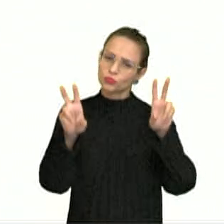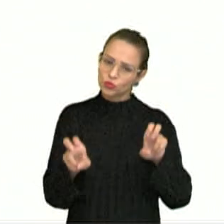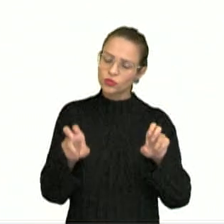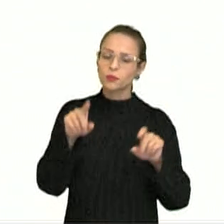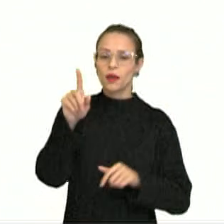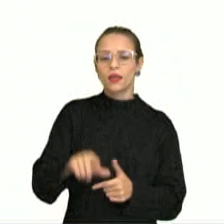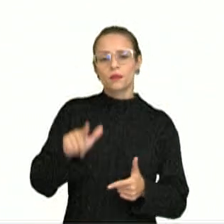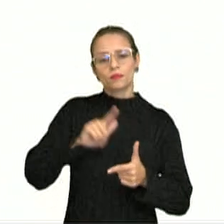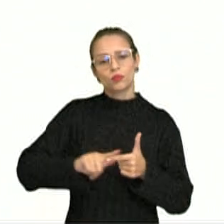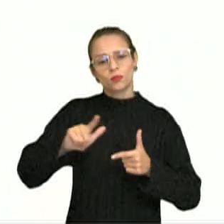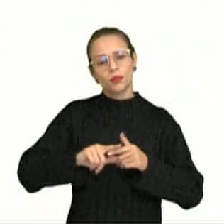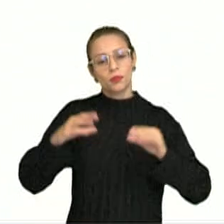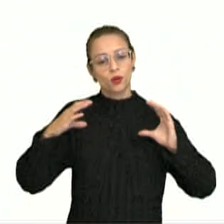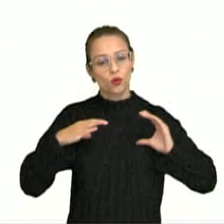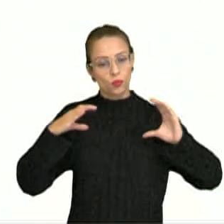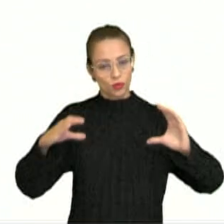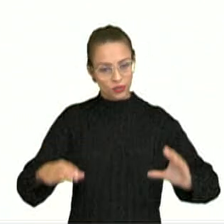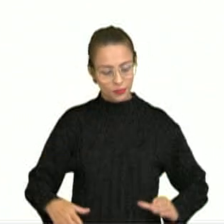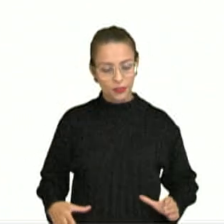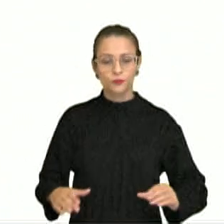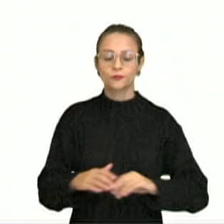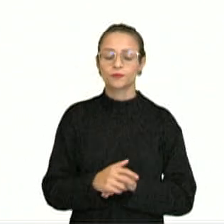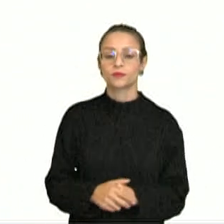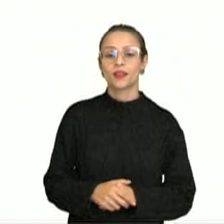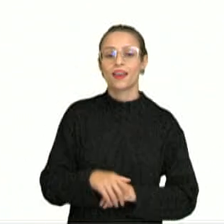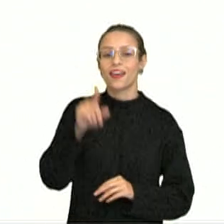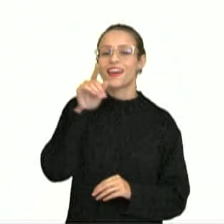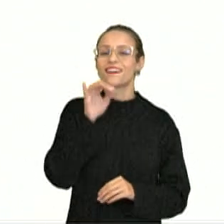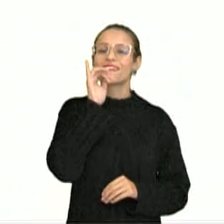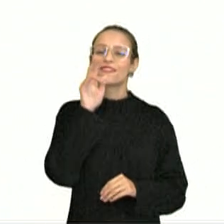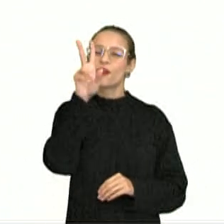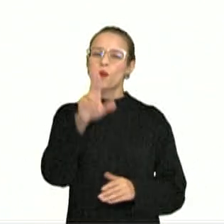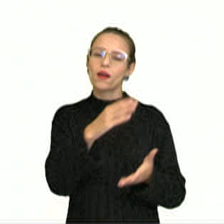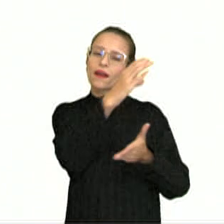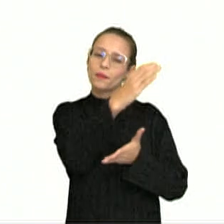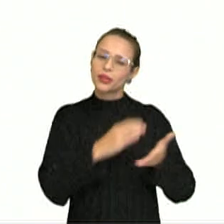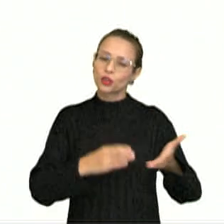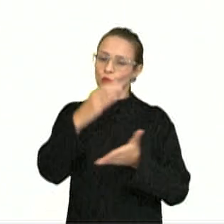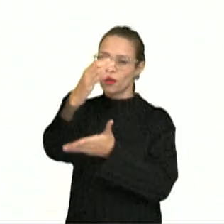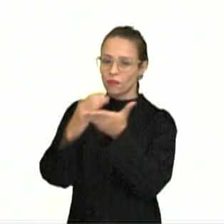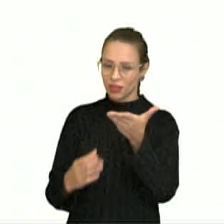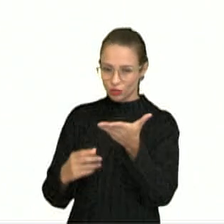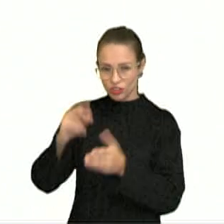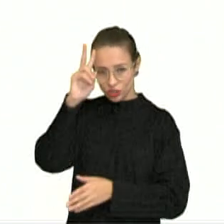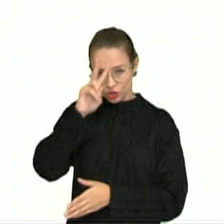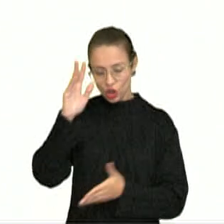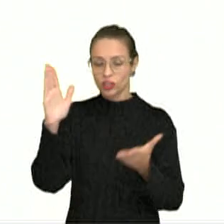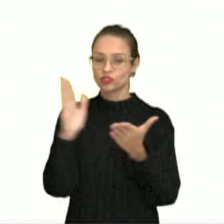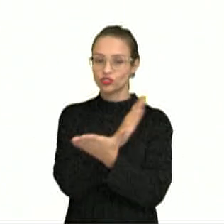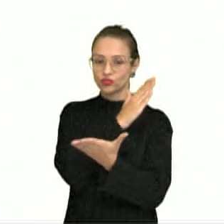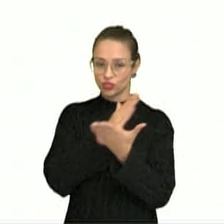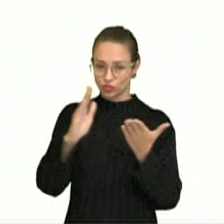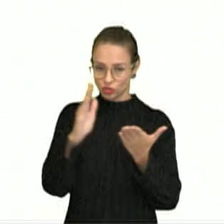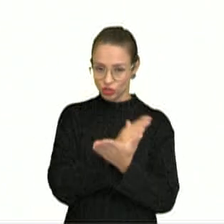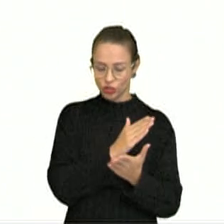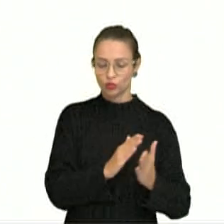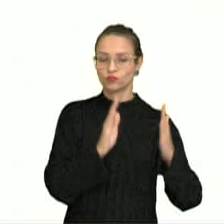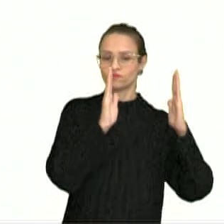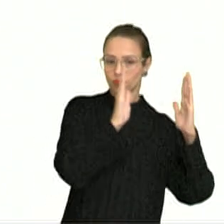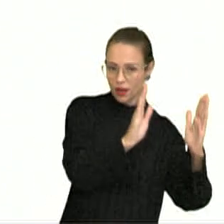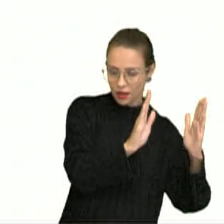um problema de comportamento. Então, é como se fossem capítulos de uma mesma história, né? Então, é dividido lá dentro da